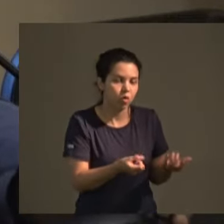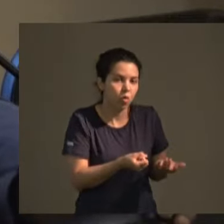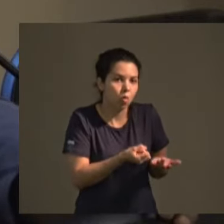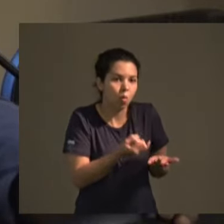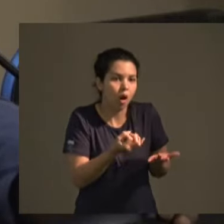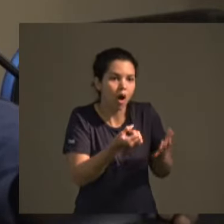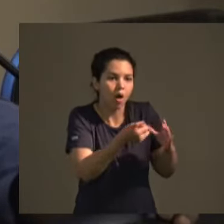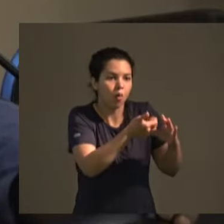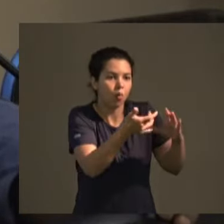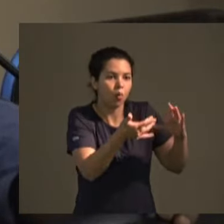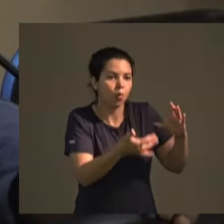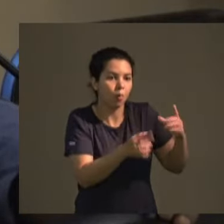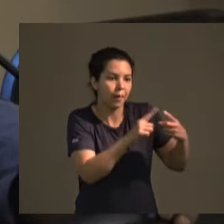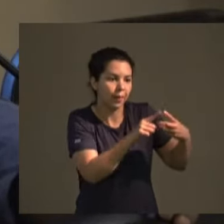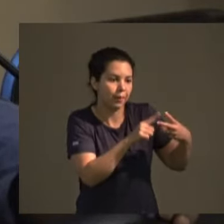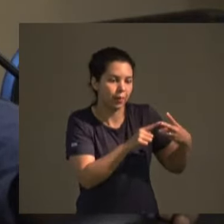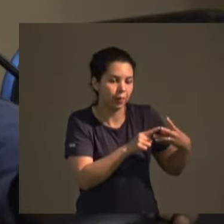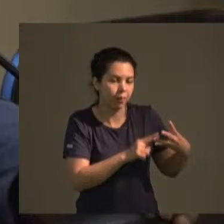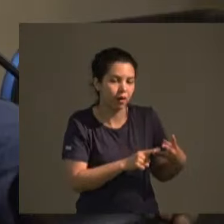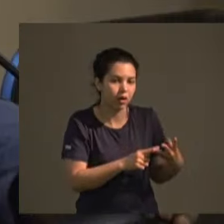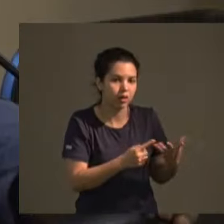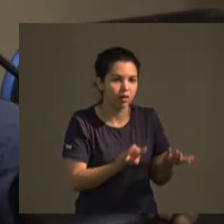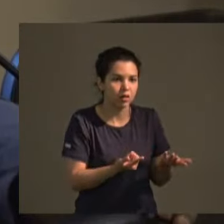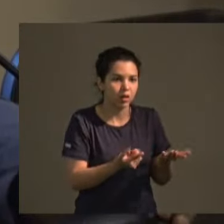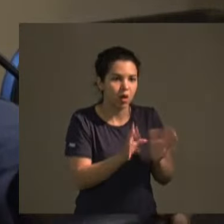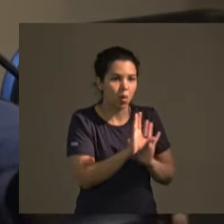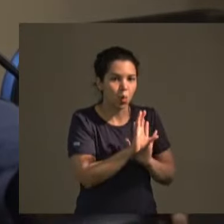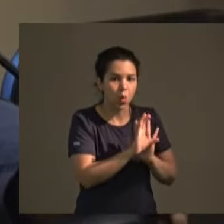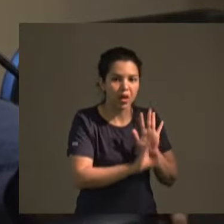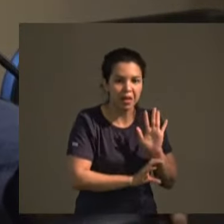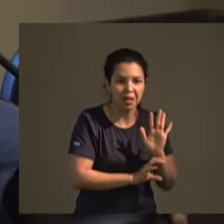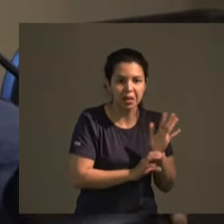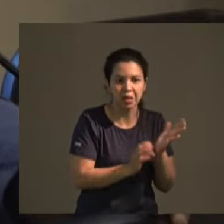critérios, o que é que vai cair no currículo.